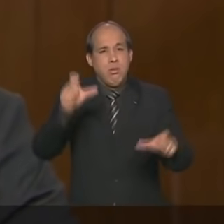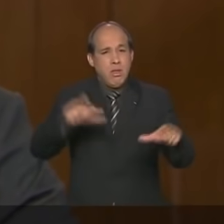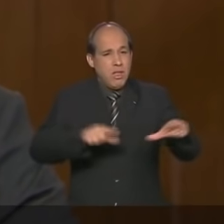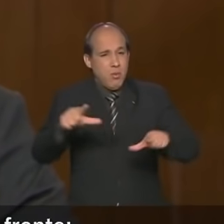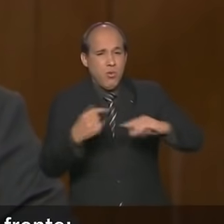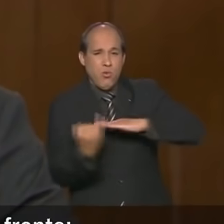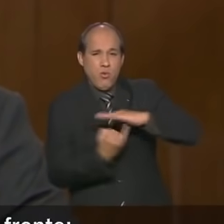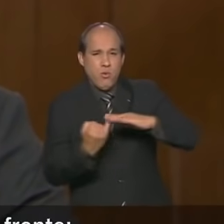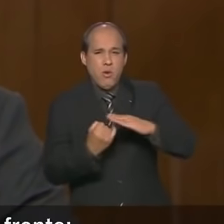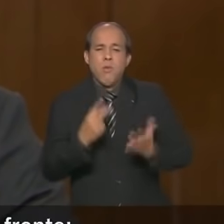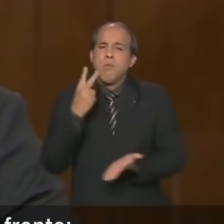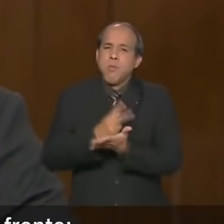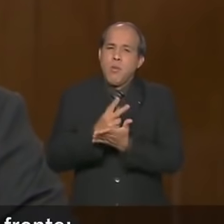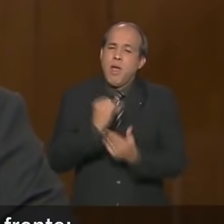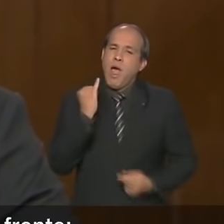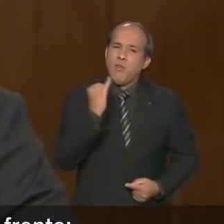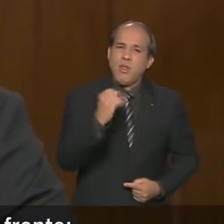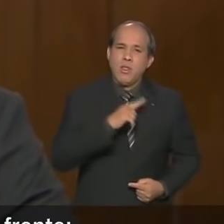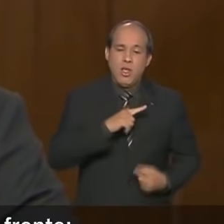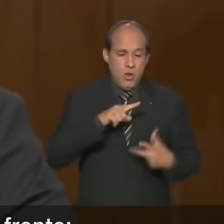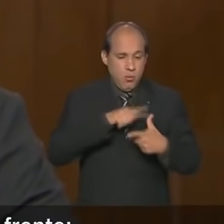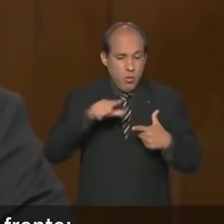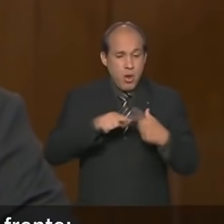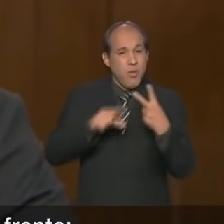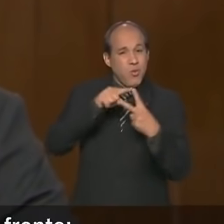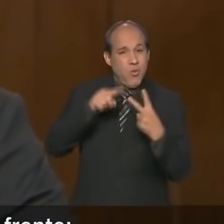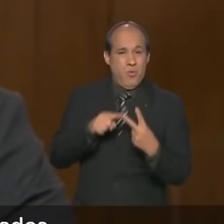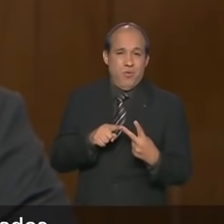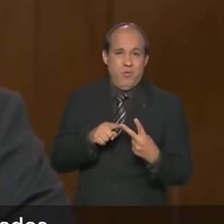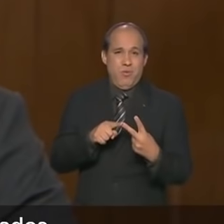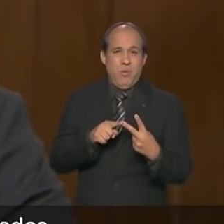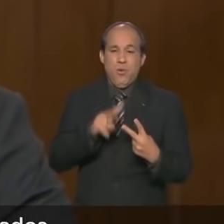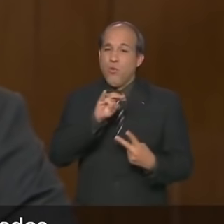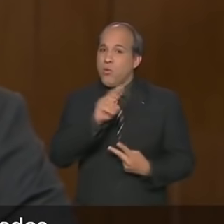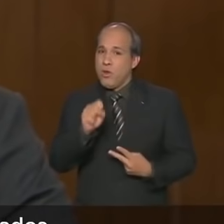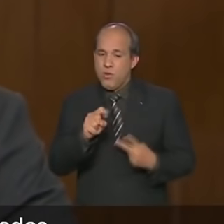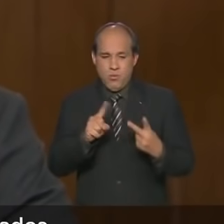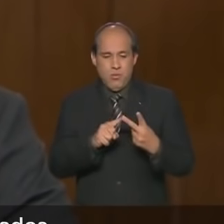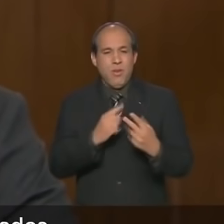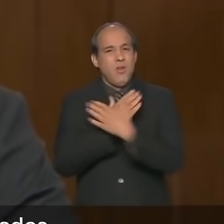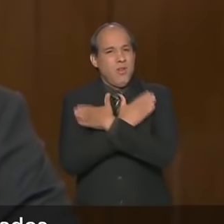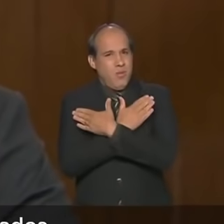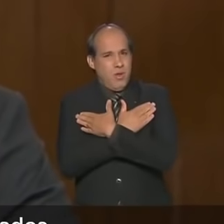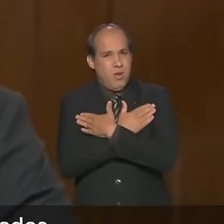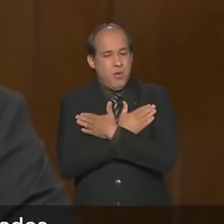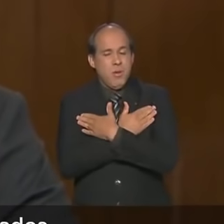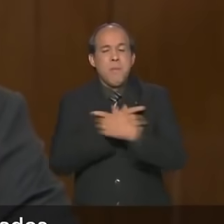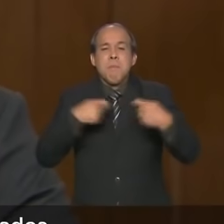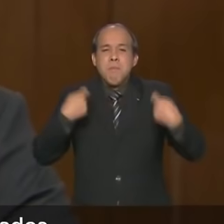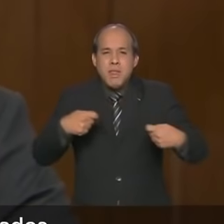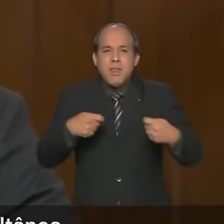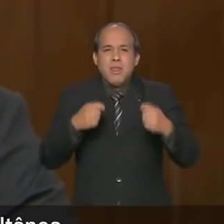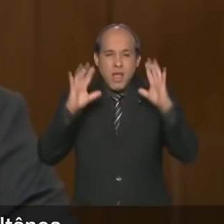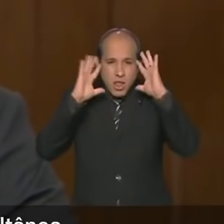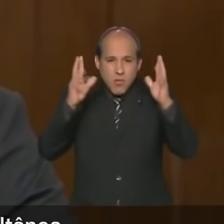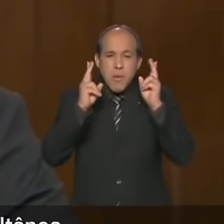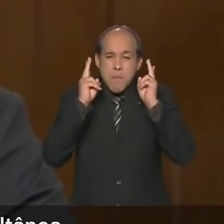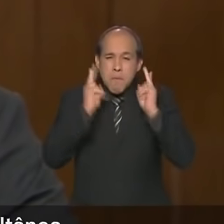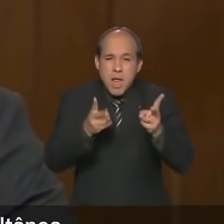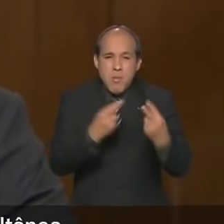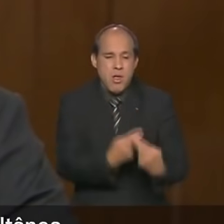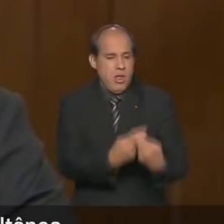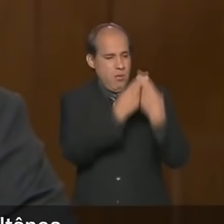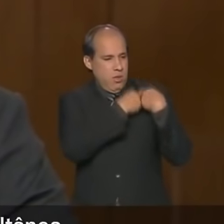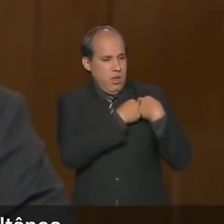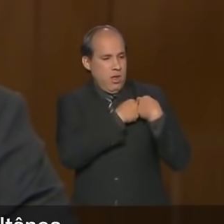informais eu sempre disse que temos dois problemas pela frente o vírus e os empregos que deveriam ser tratados com a